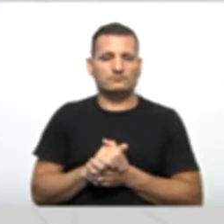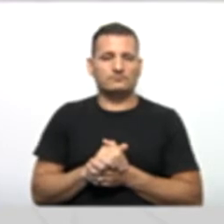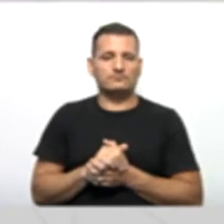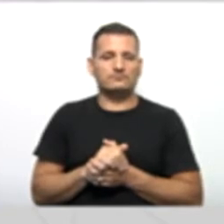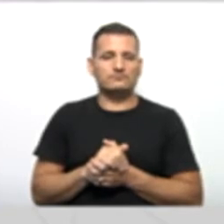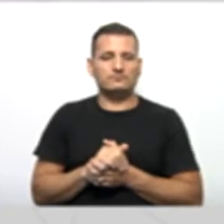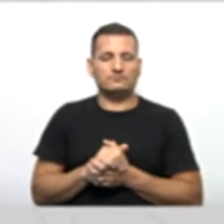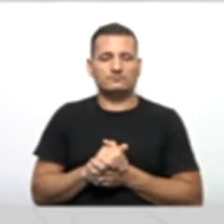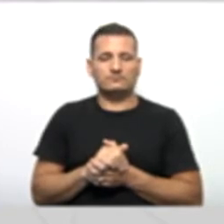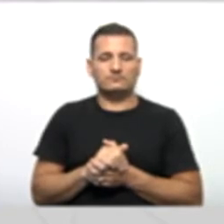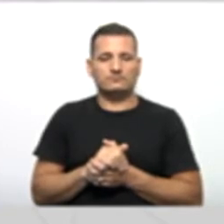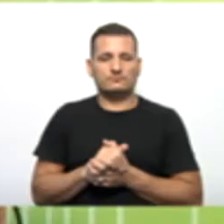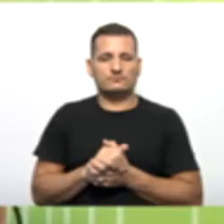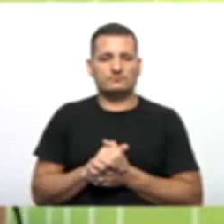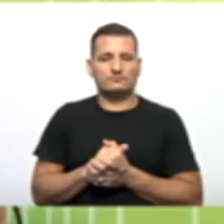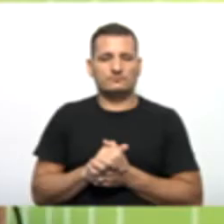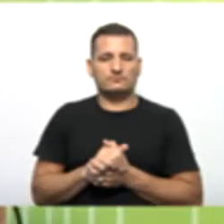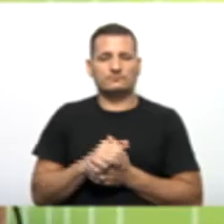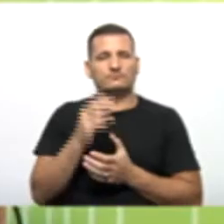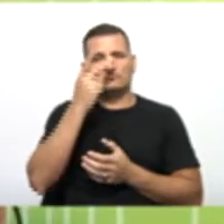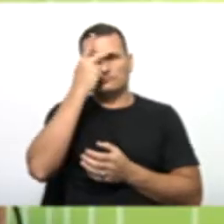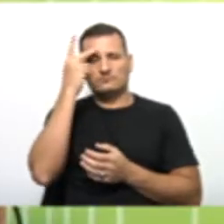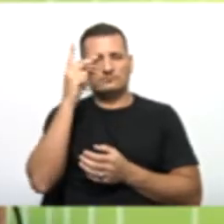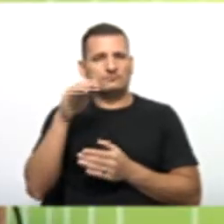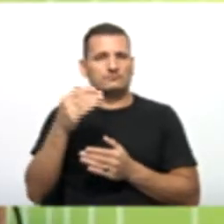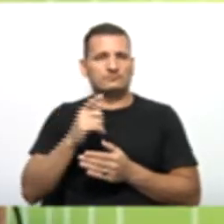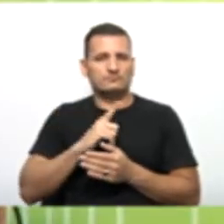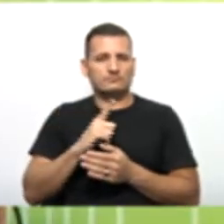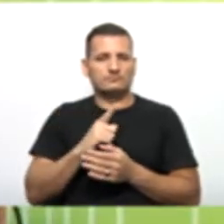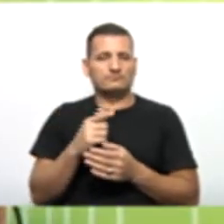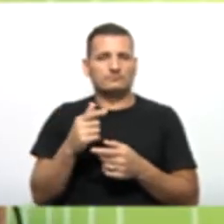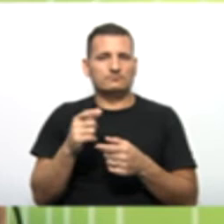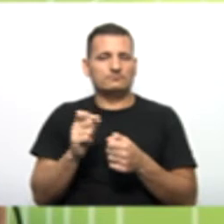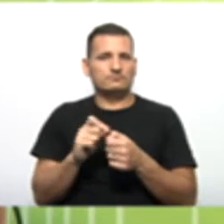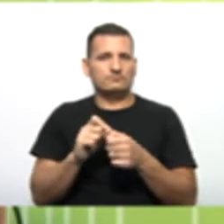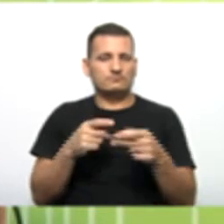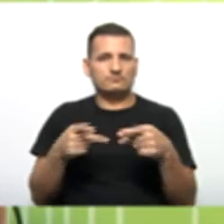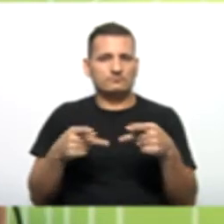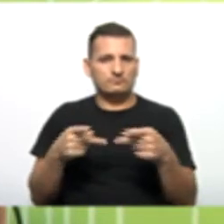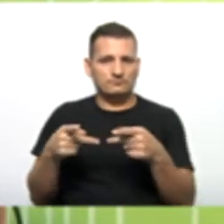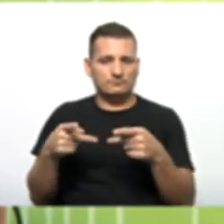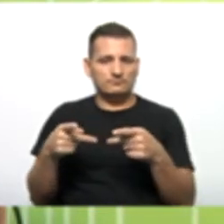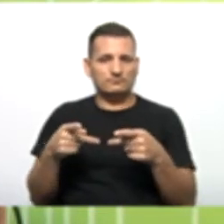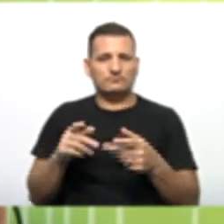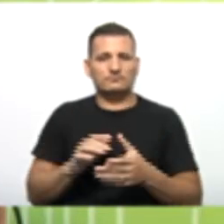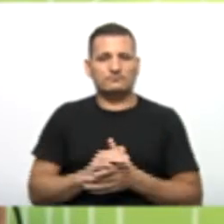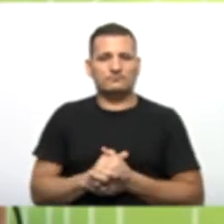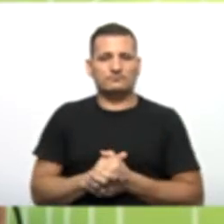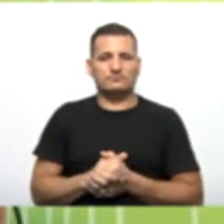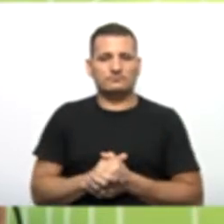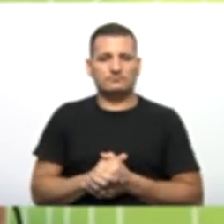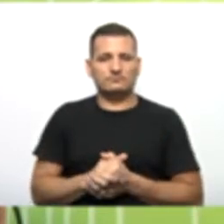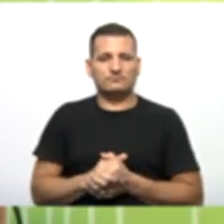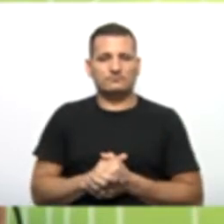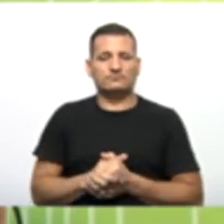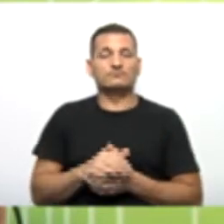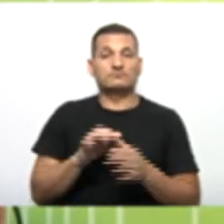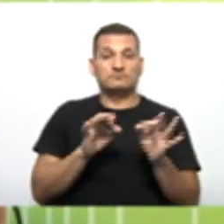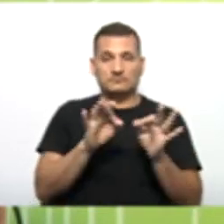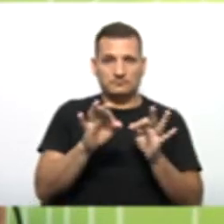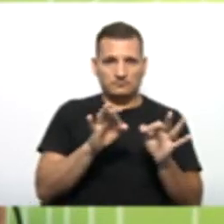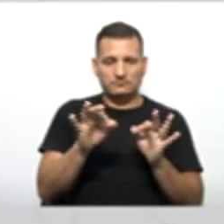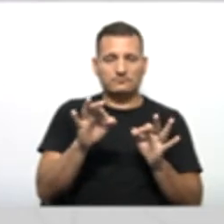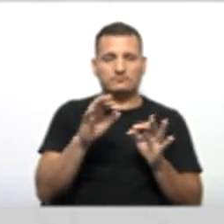executar o meu projeto? Quais são as pessoas que eu tenho disponíveis para poder executar este meu projeto? Ok? Isso tudo está na fase do